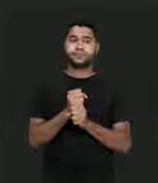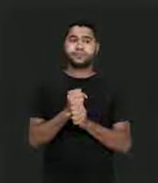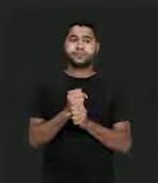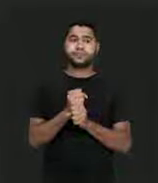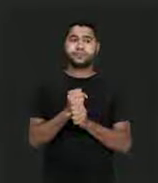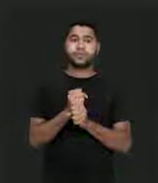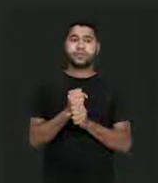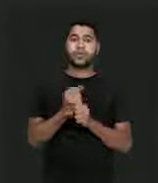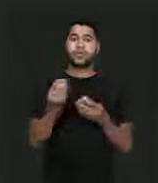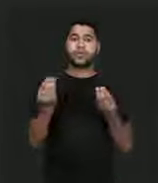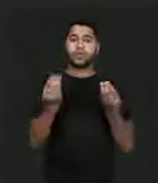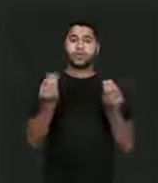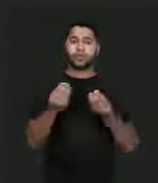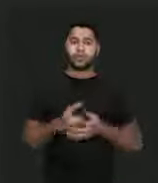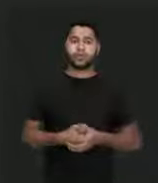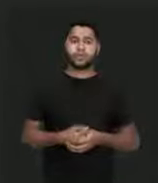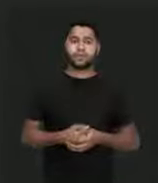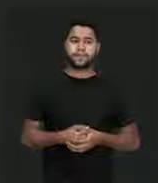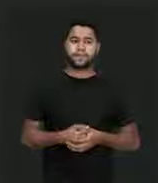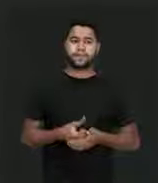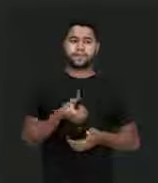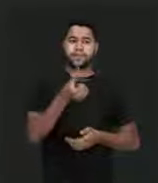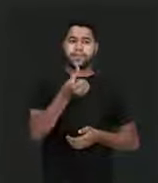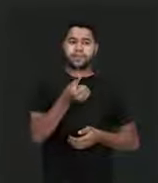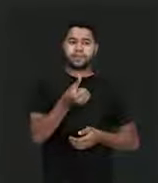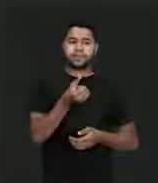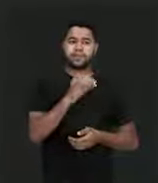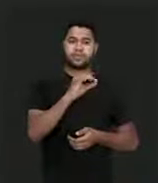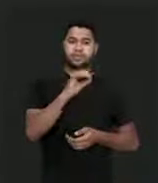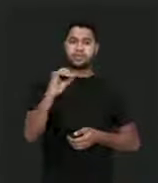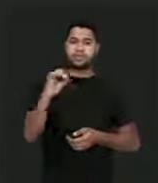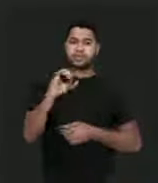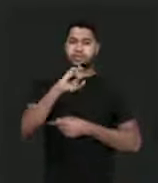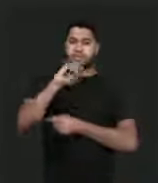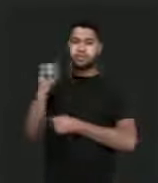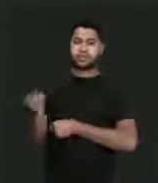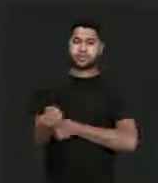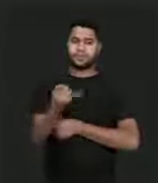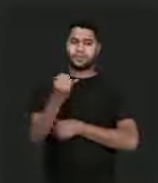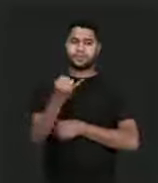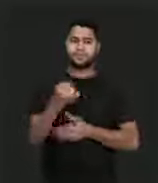calculado da seguinte maneira: 600 joules